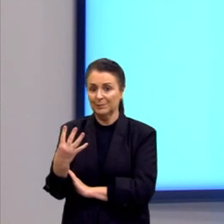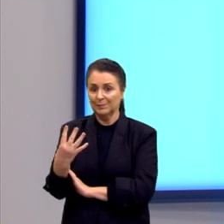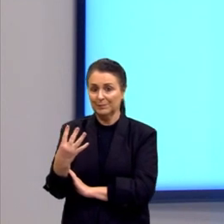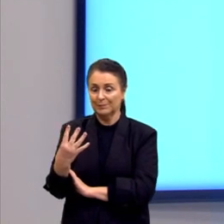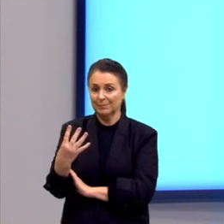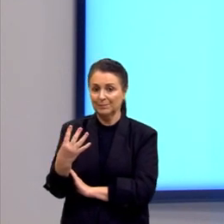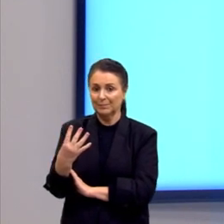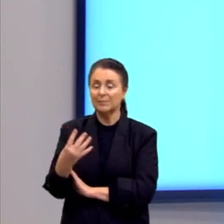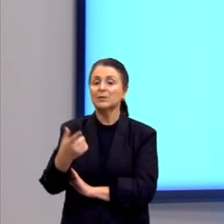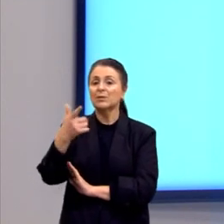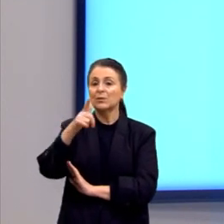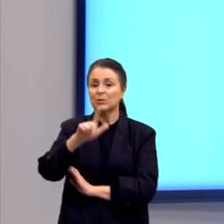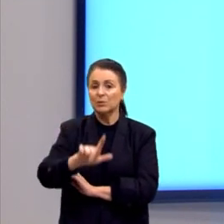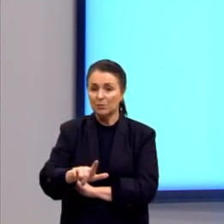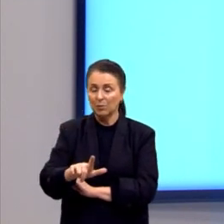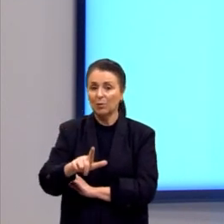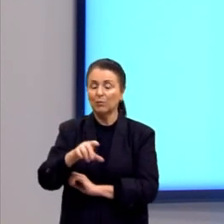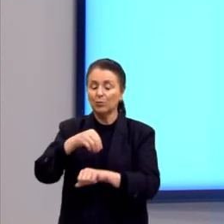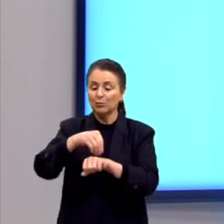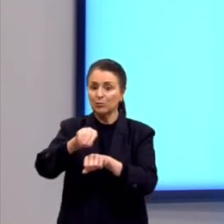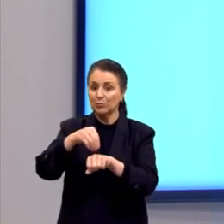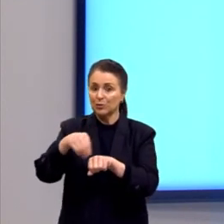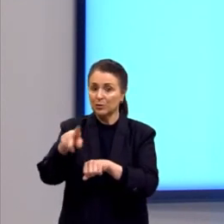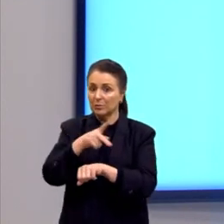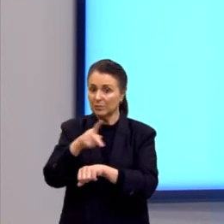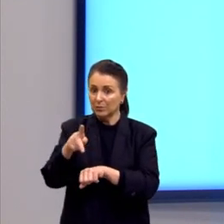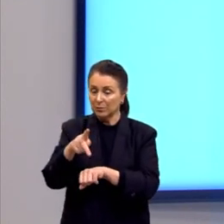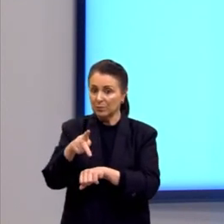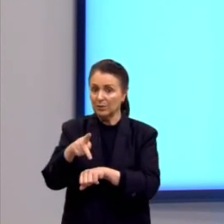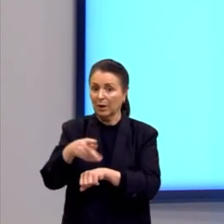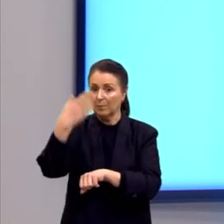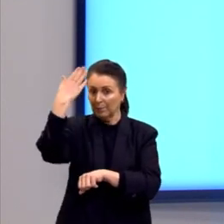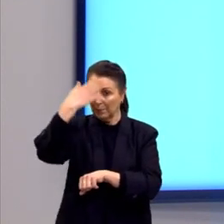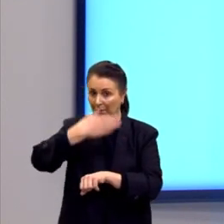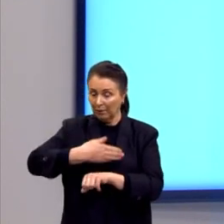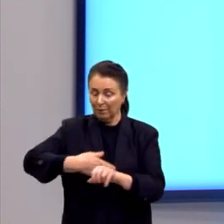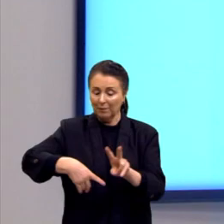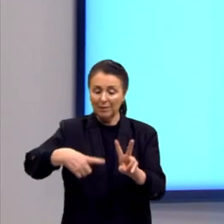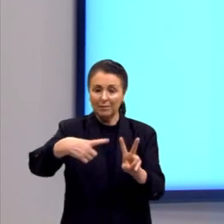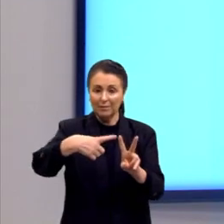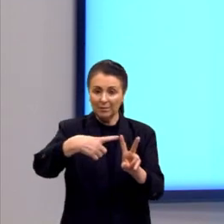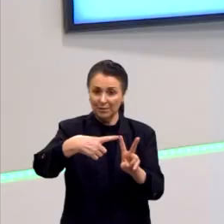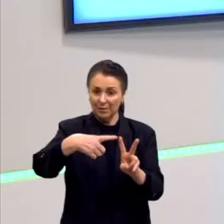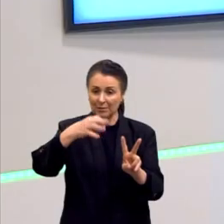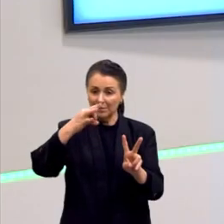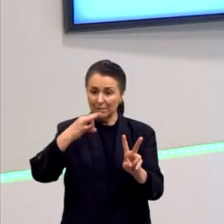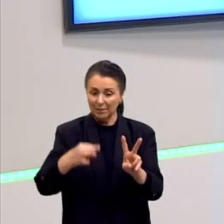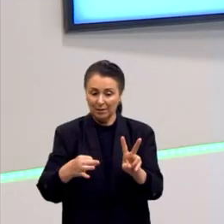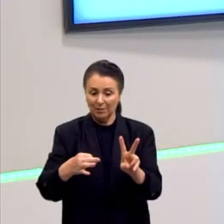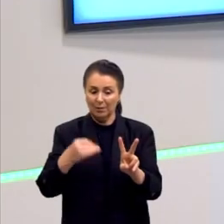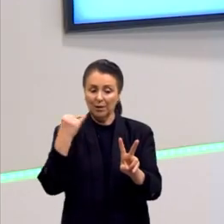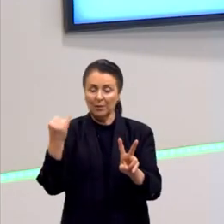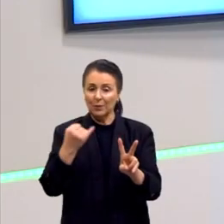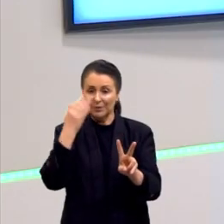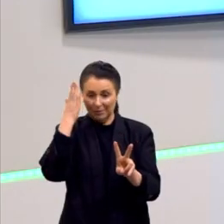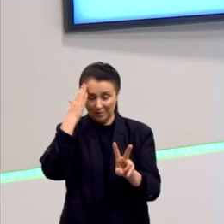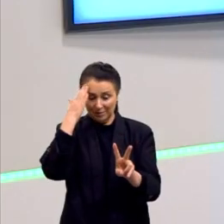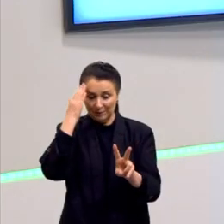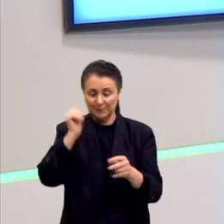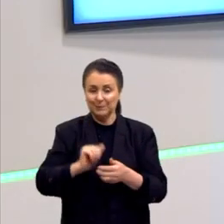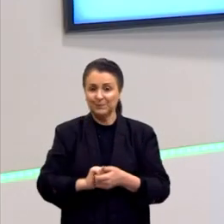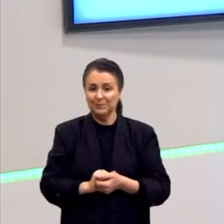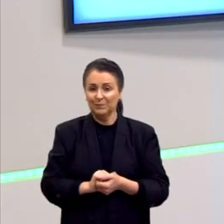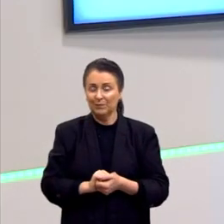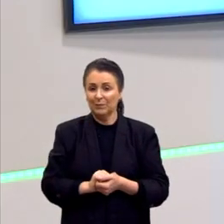aqui de novo gente eu deixei a dica para gente verificar se as raízes né importante a gente fazer essa verificação tá